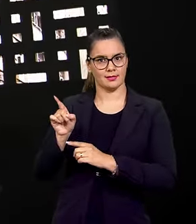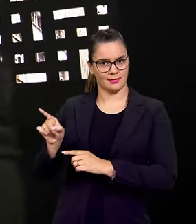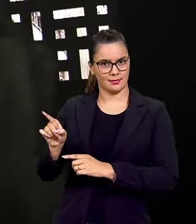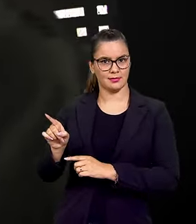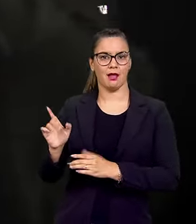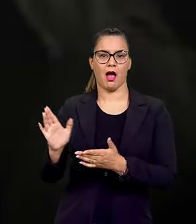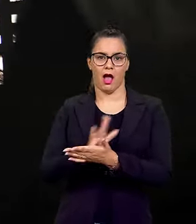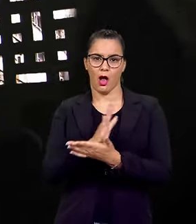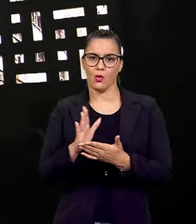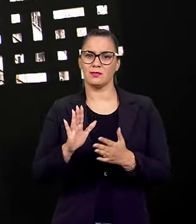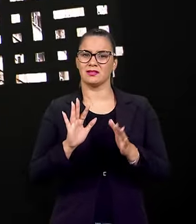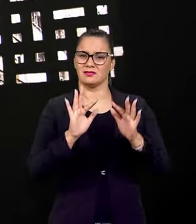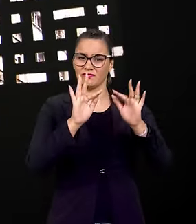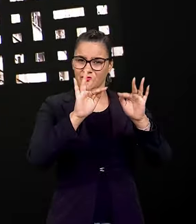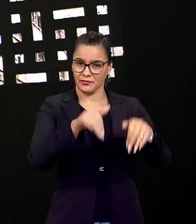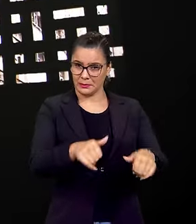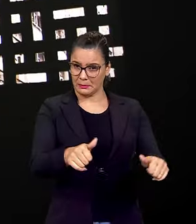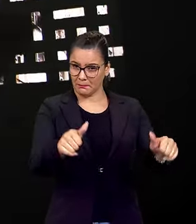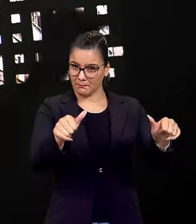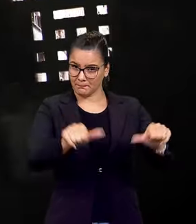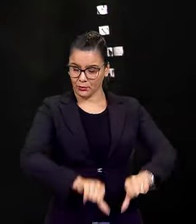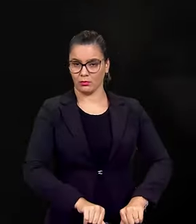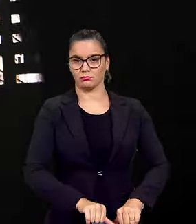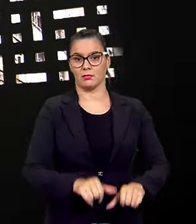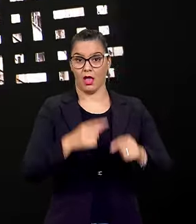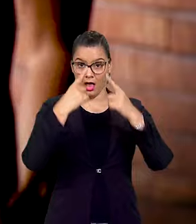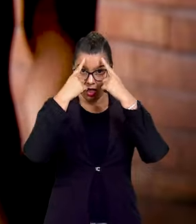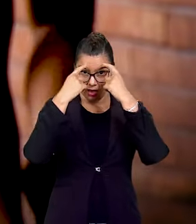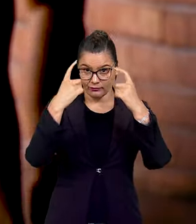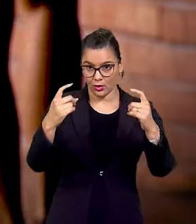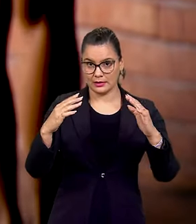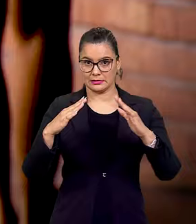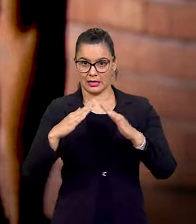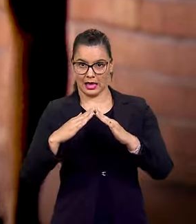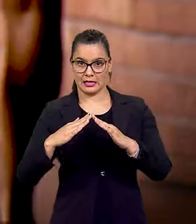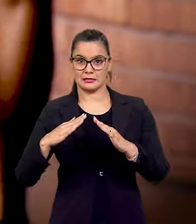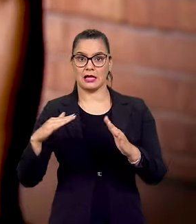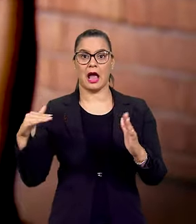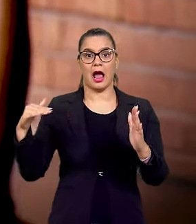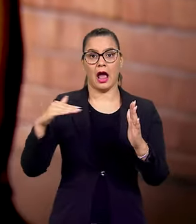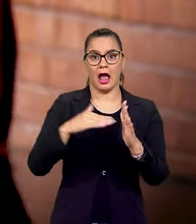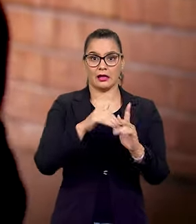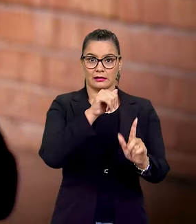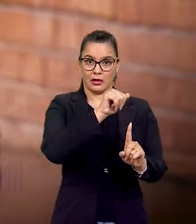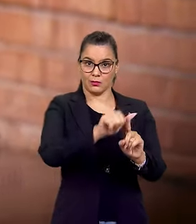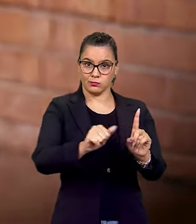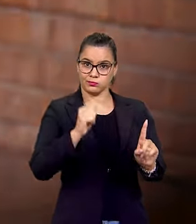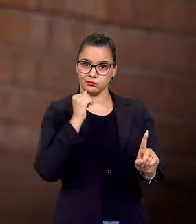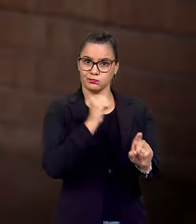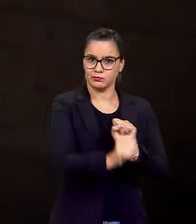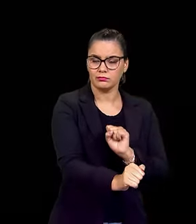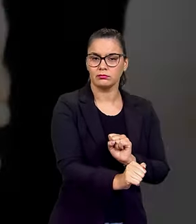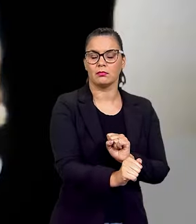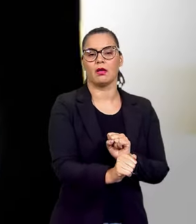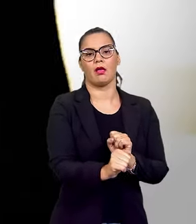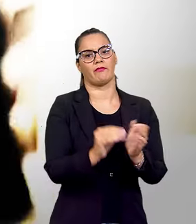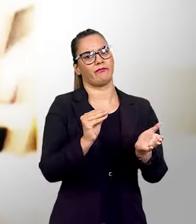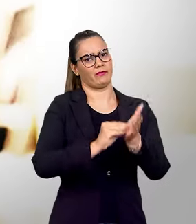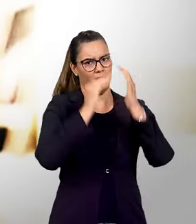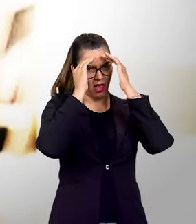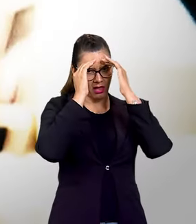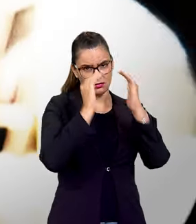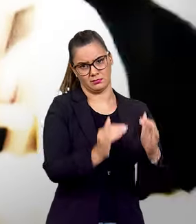Começa assim e para tantas termina muito pior. Da violência doméstica até o feminicídio é uma ladeira abaixo